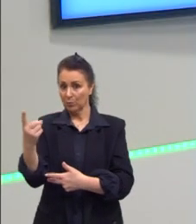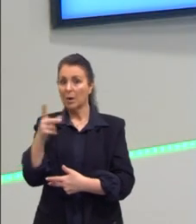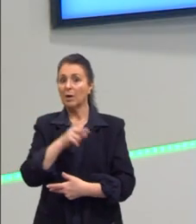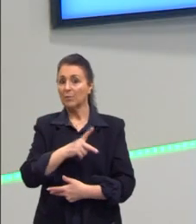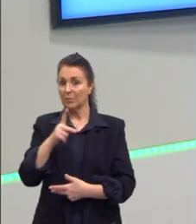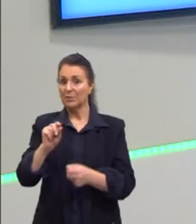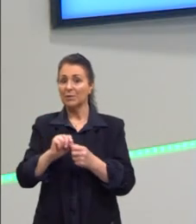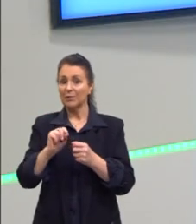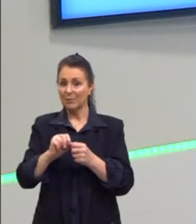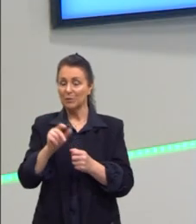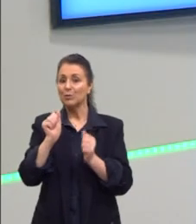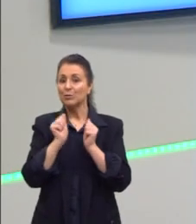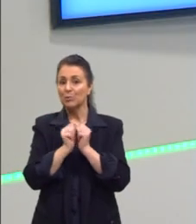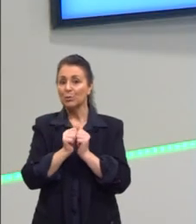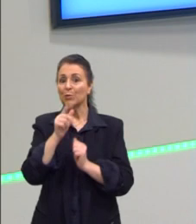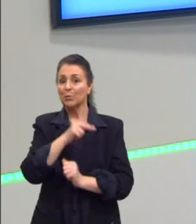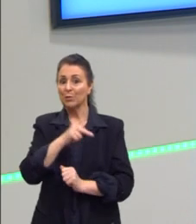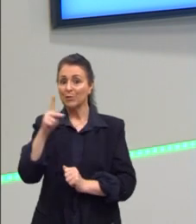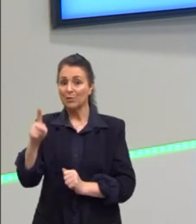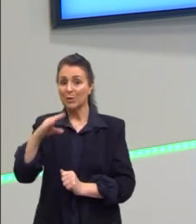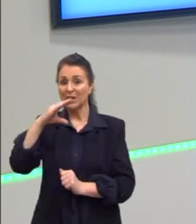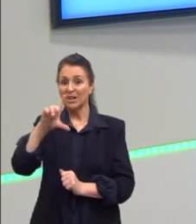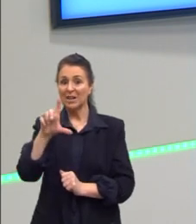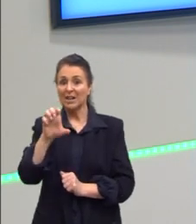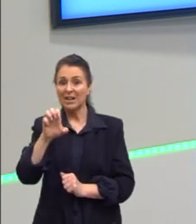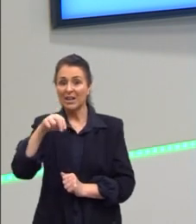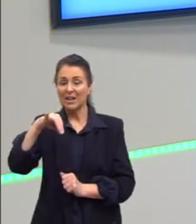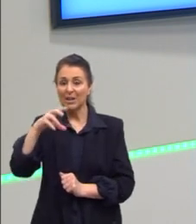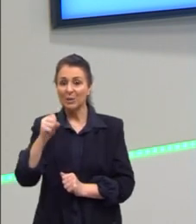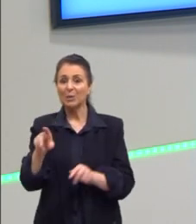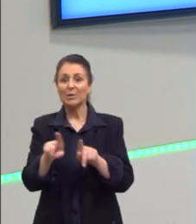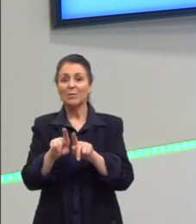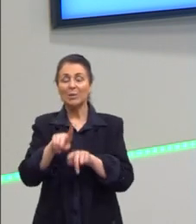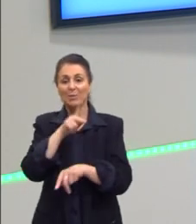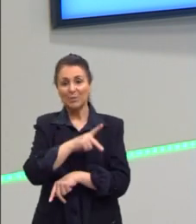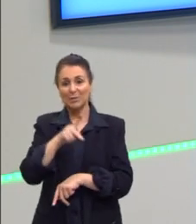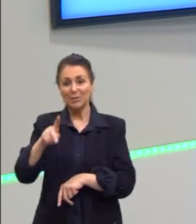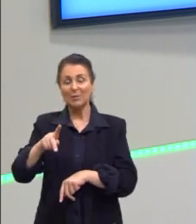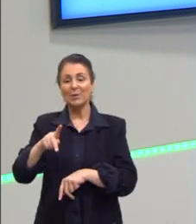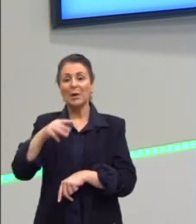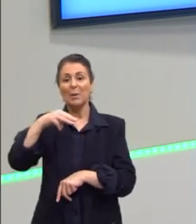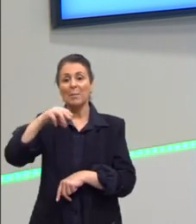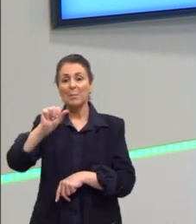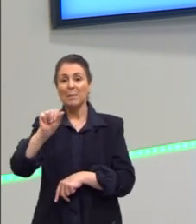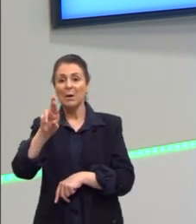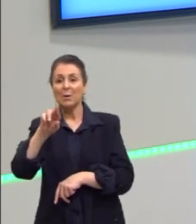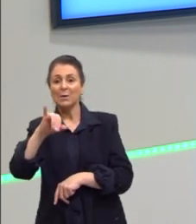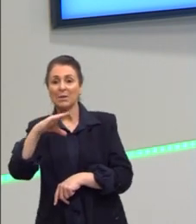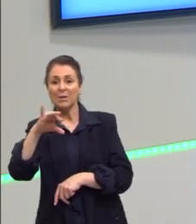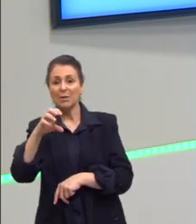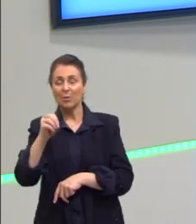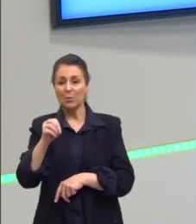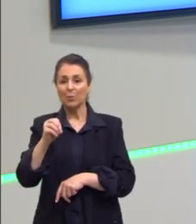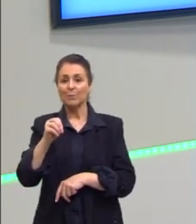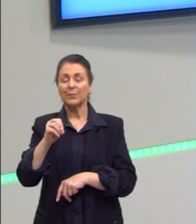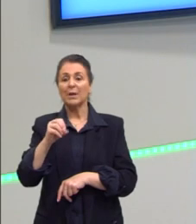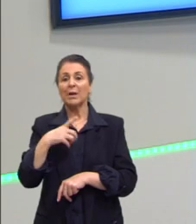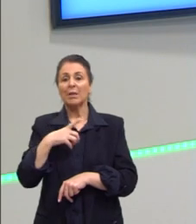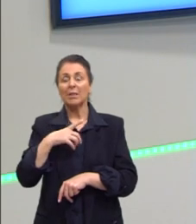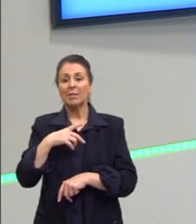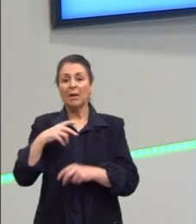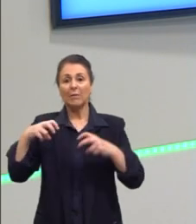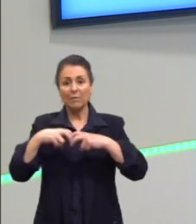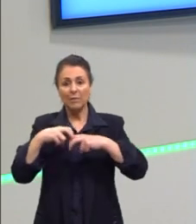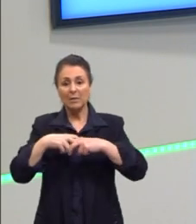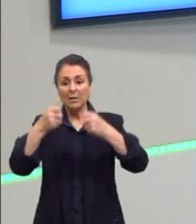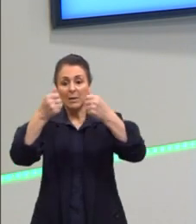bacana que o professor clênio que trouxe toda a questão histórica e o professor Maurício de física que trouxe a questão aí de como é feita a essa